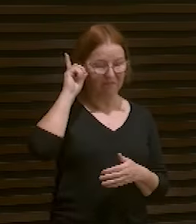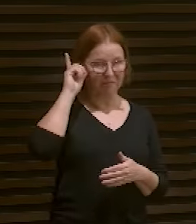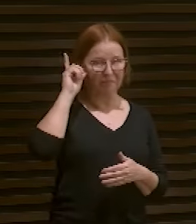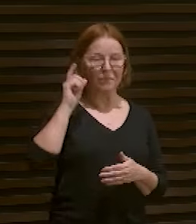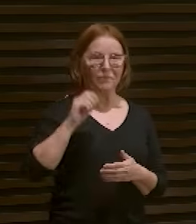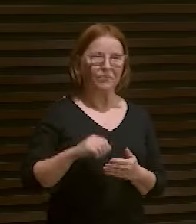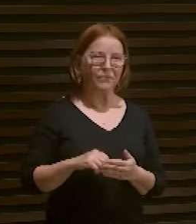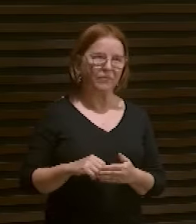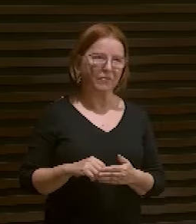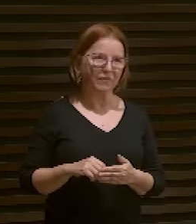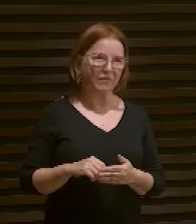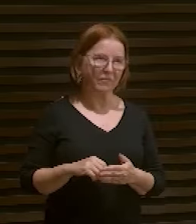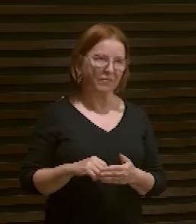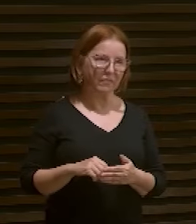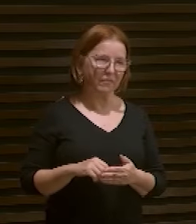é